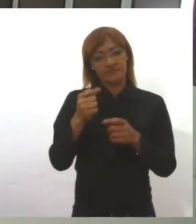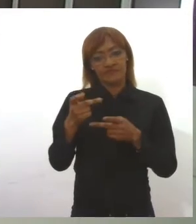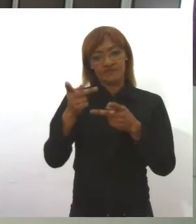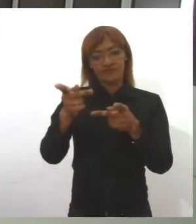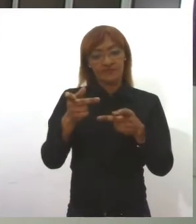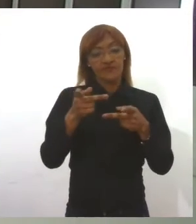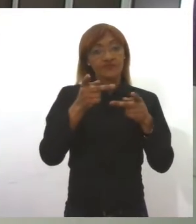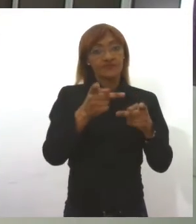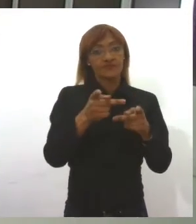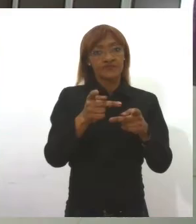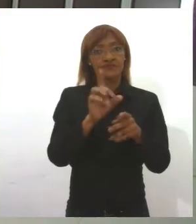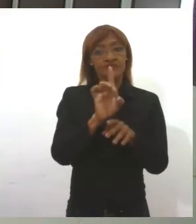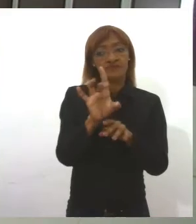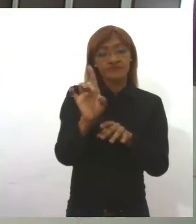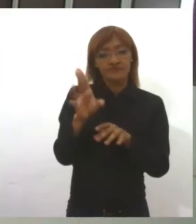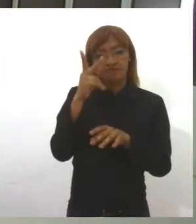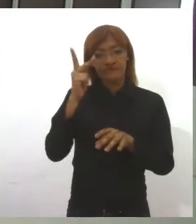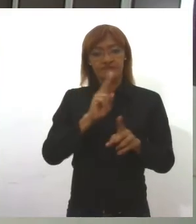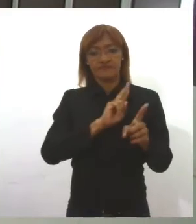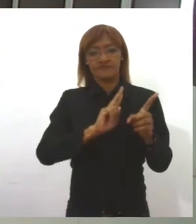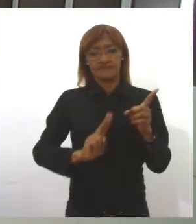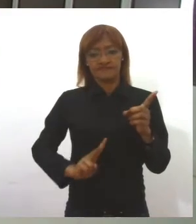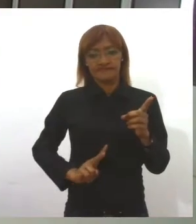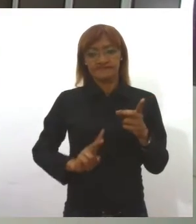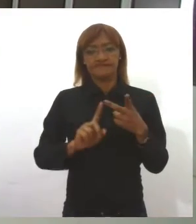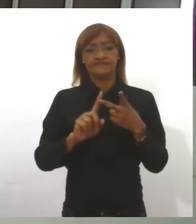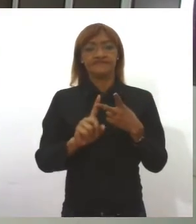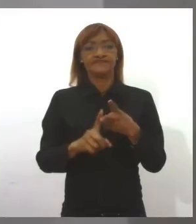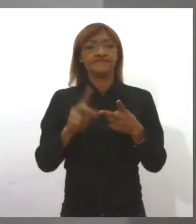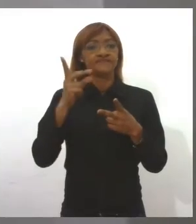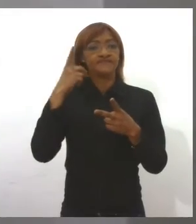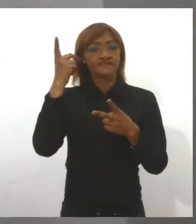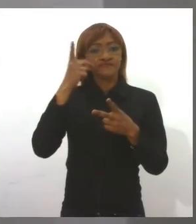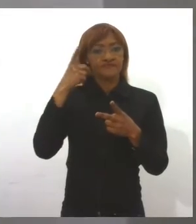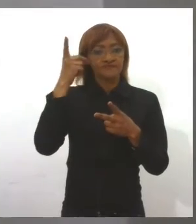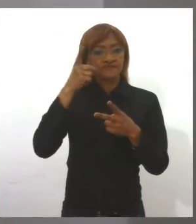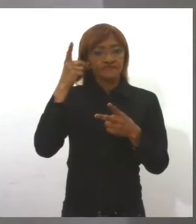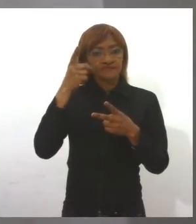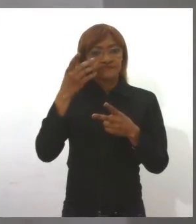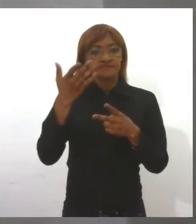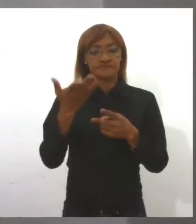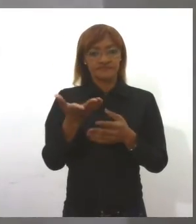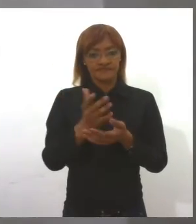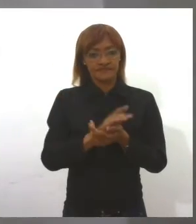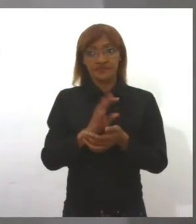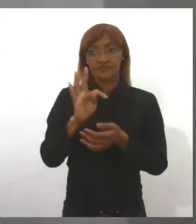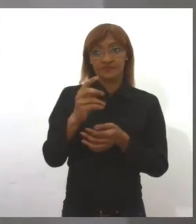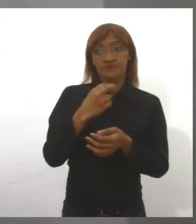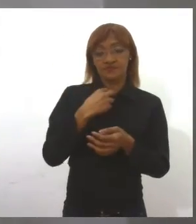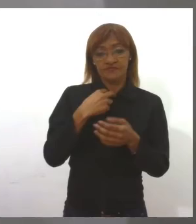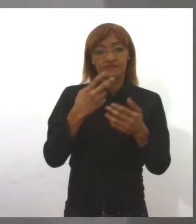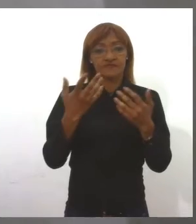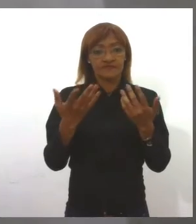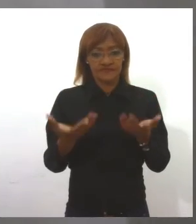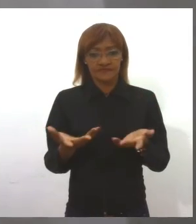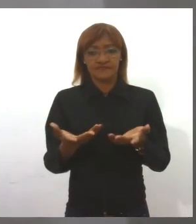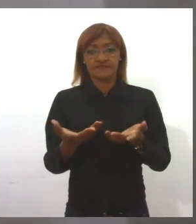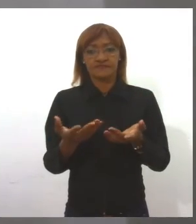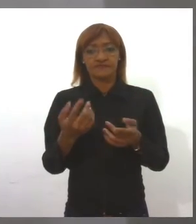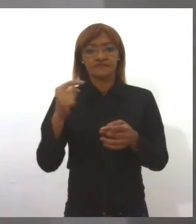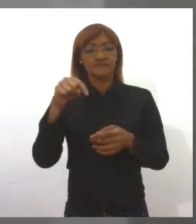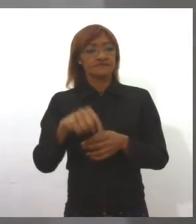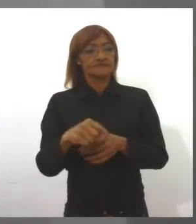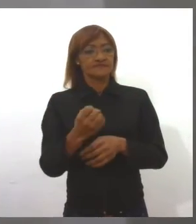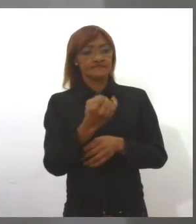Valquíria. Vereadores, deputados, não foram todos por conta do quantitativo de pessoas aqui,